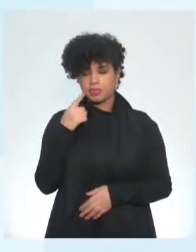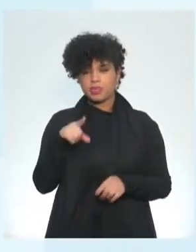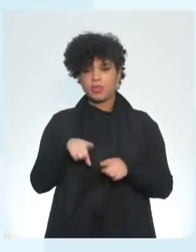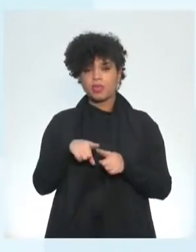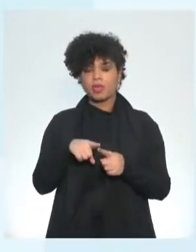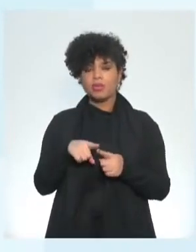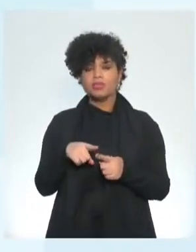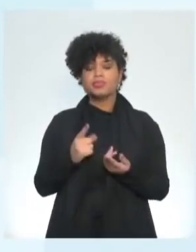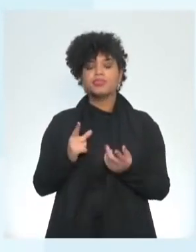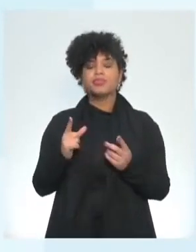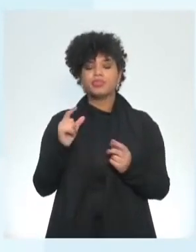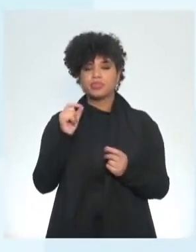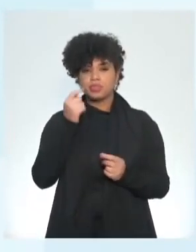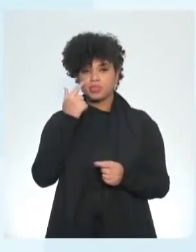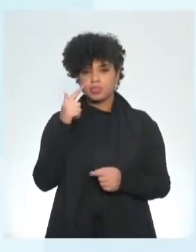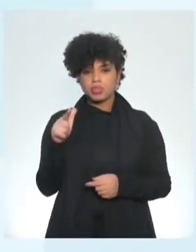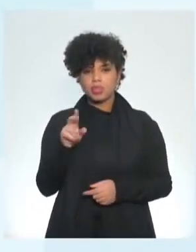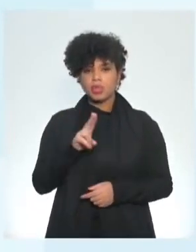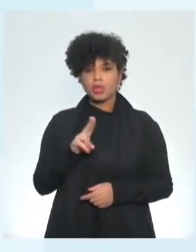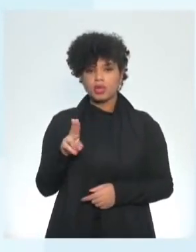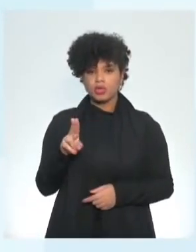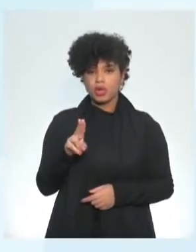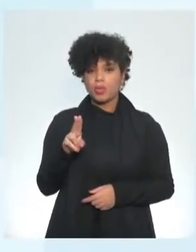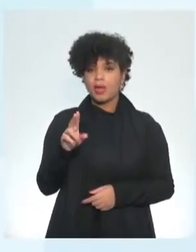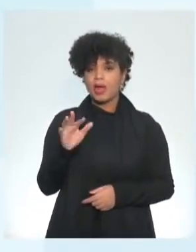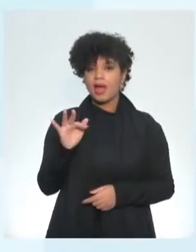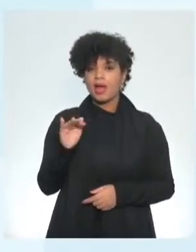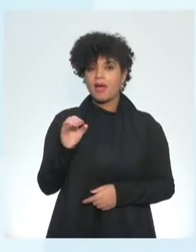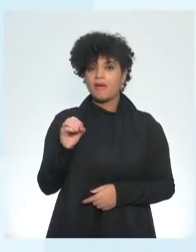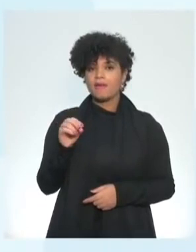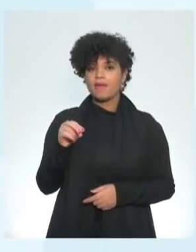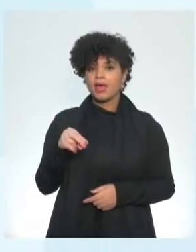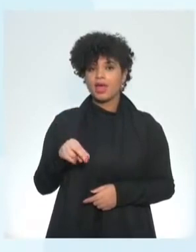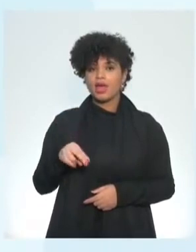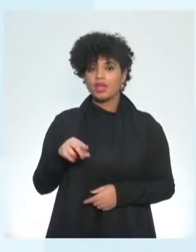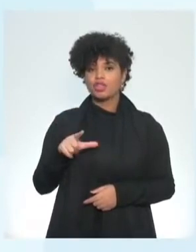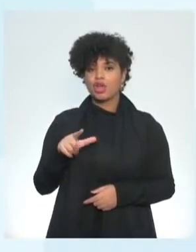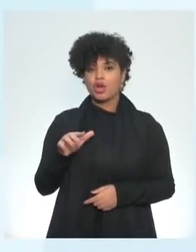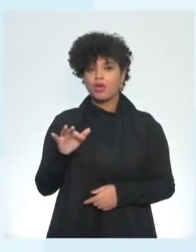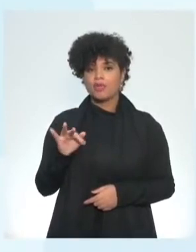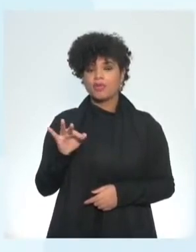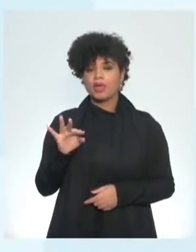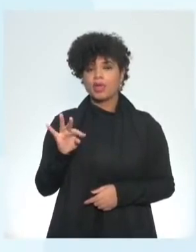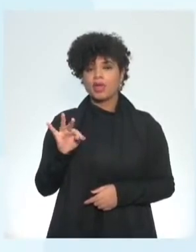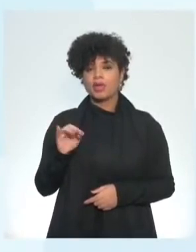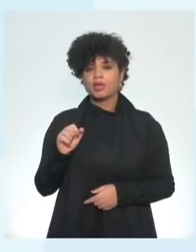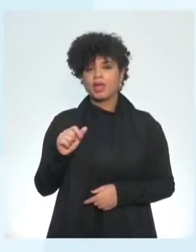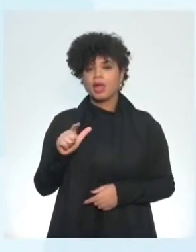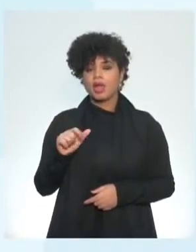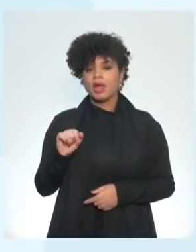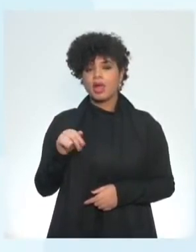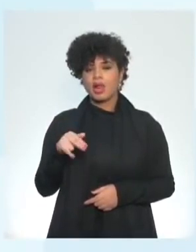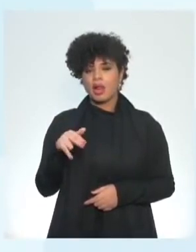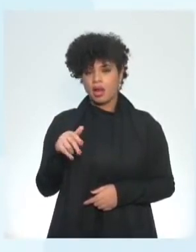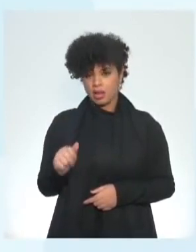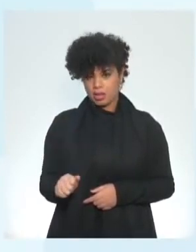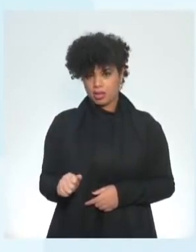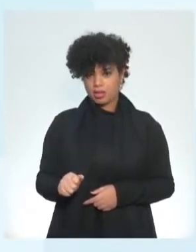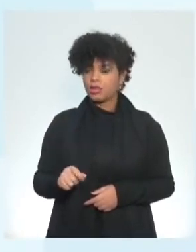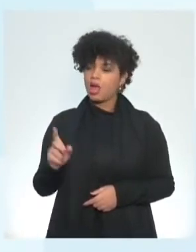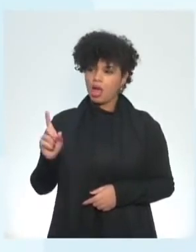transparente. O fenolftaleína, a nossa parceira de todas as aulas, né? Eu acho que o único indicador que a gente trouxe para cá até agora,